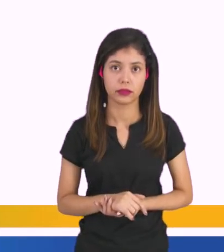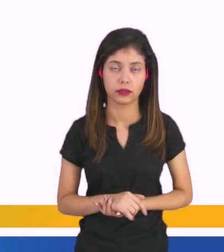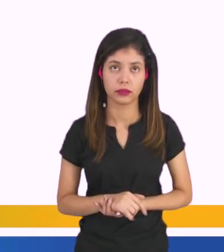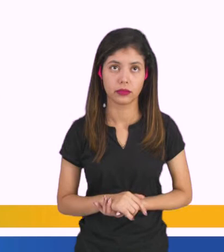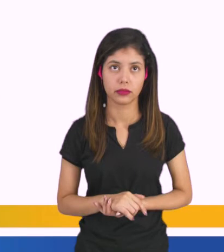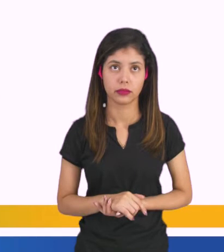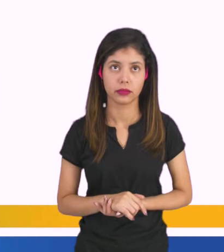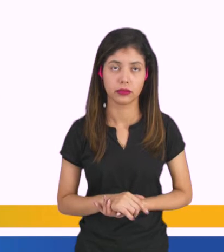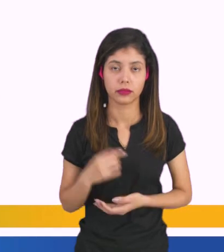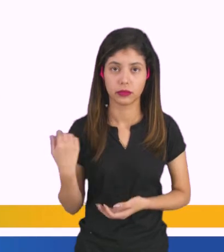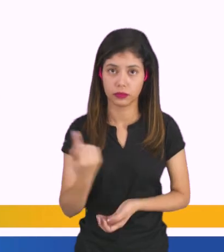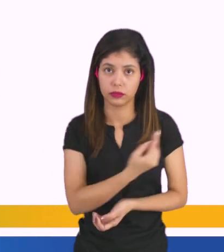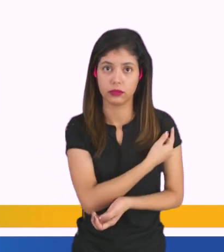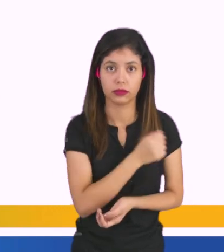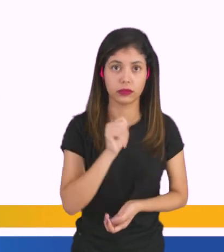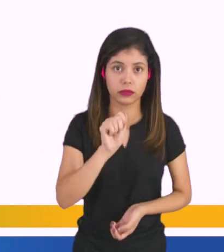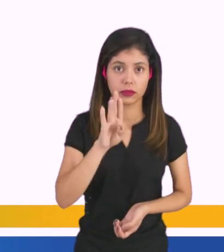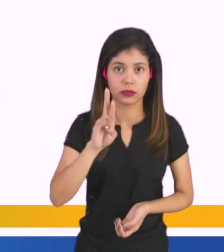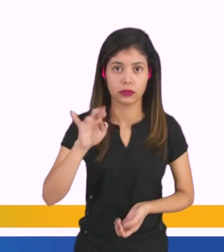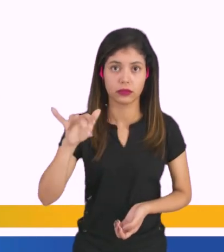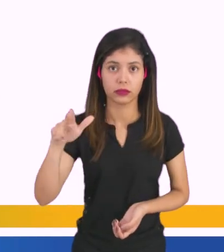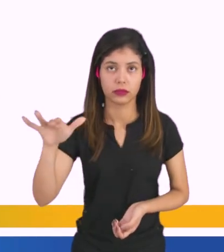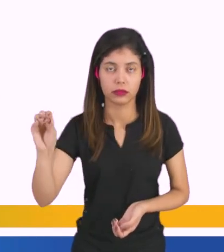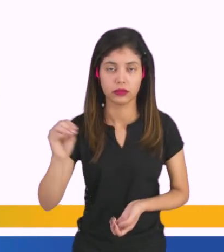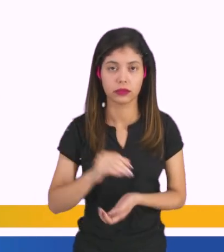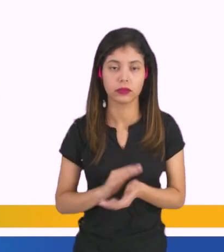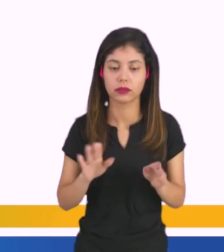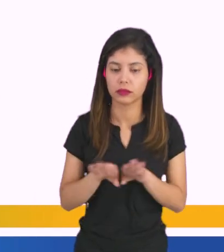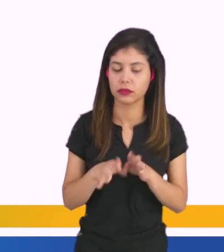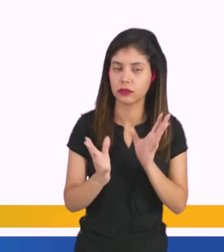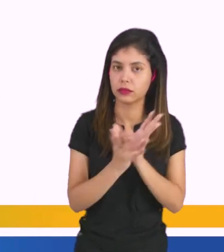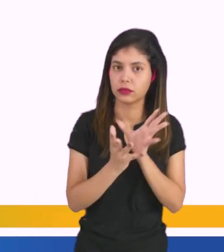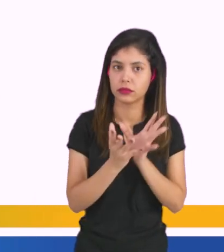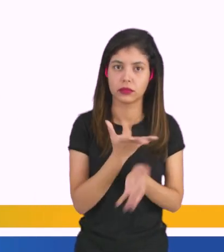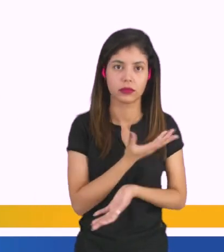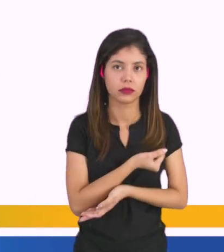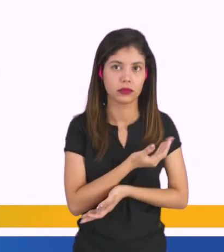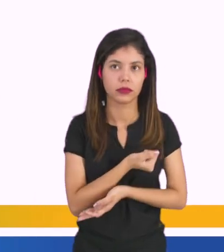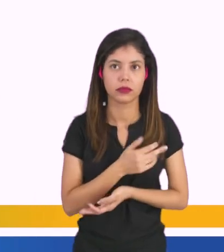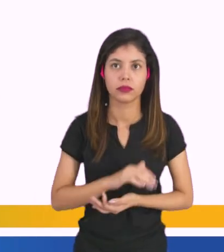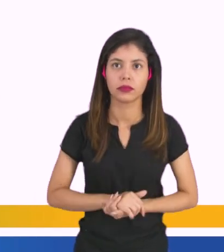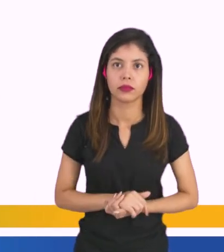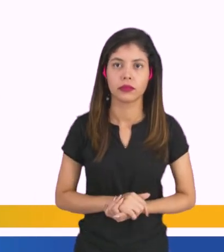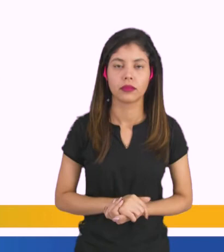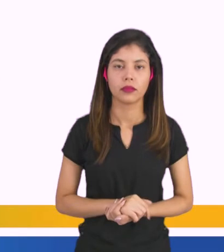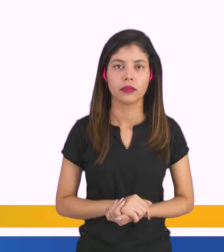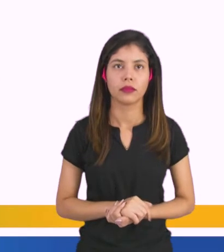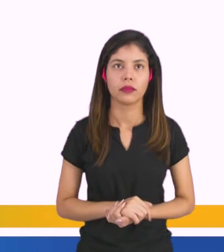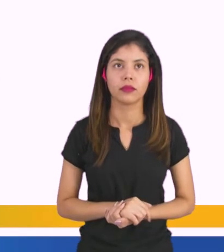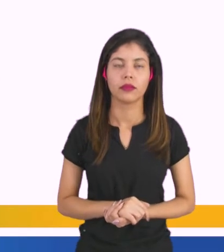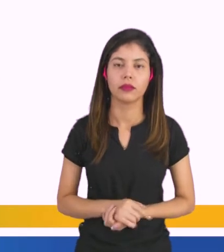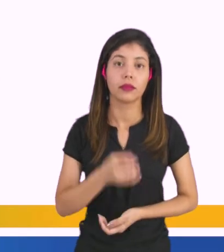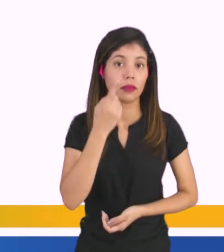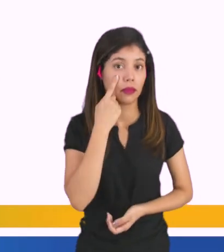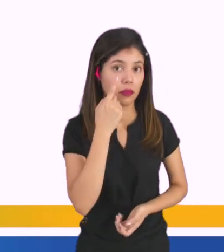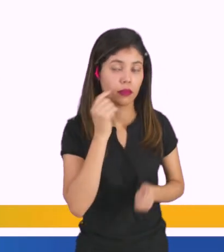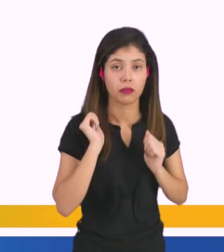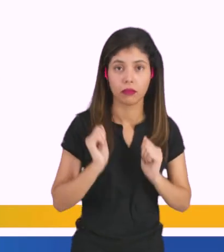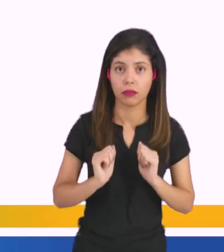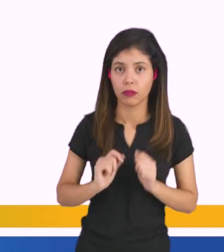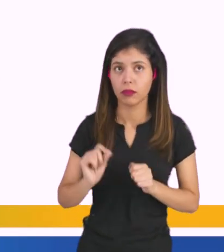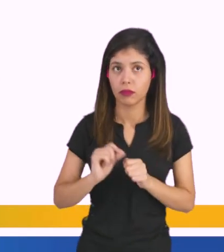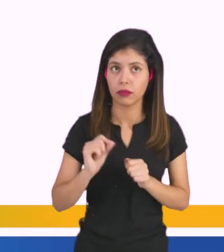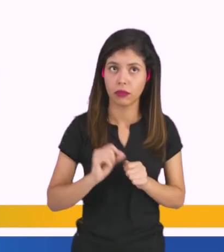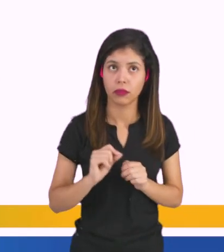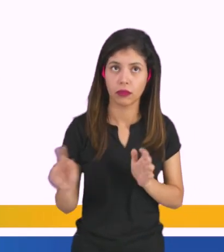posições para o nosso alfabeto e 4 para o conjunto de algarismo. E aí o que é que nós podemos fazer?